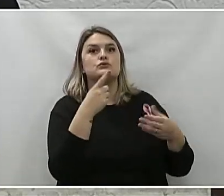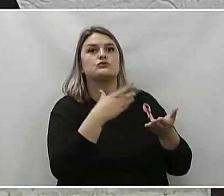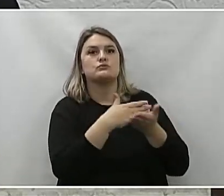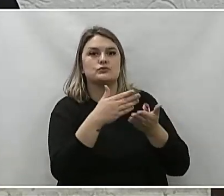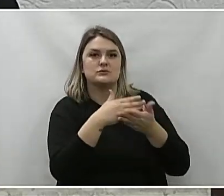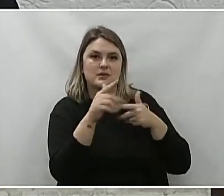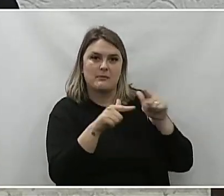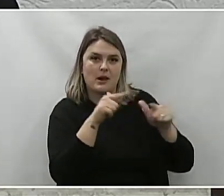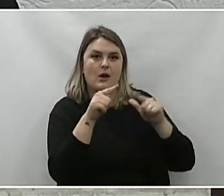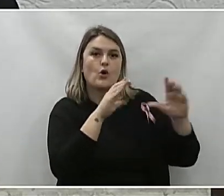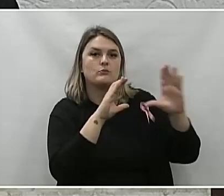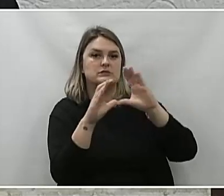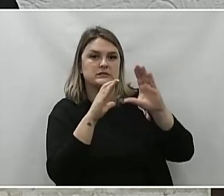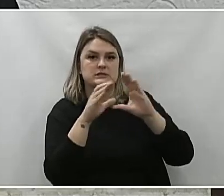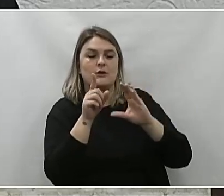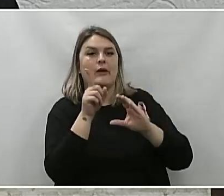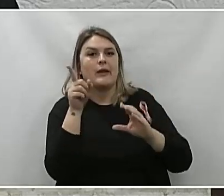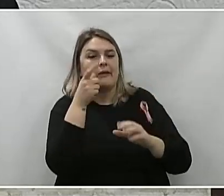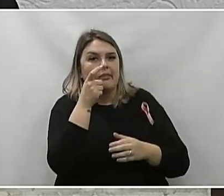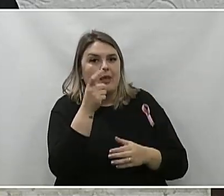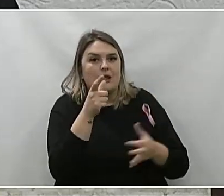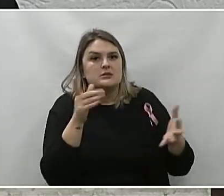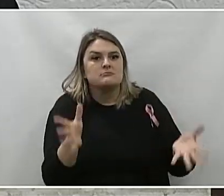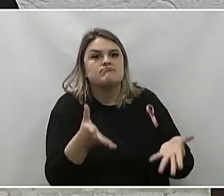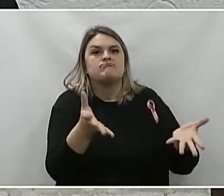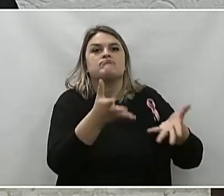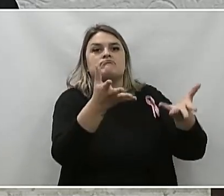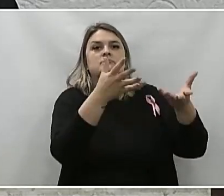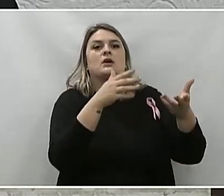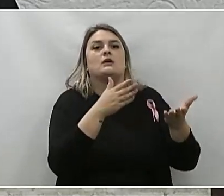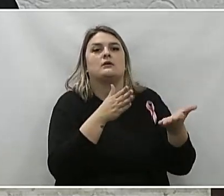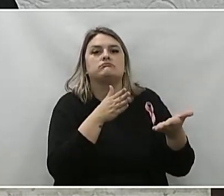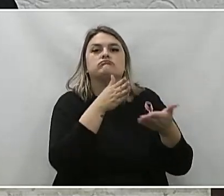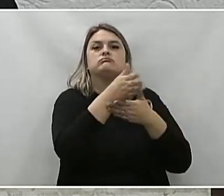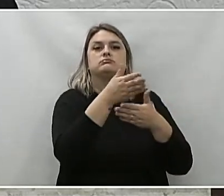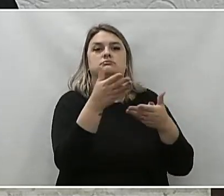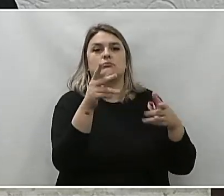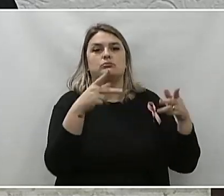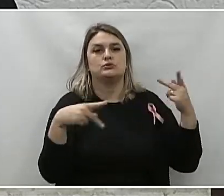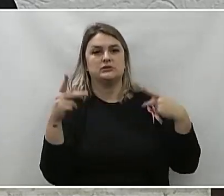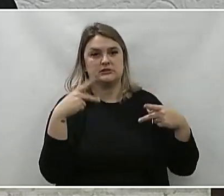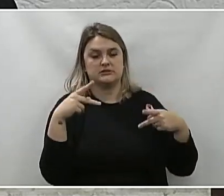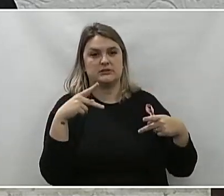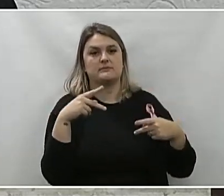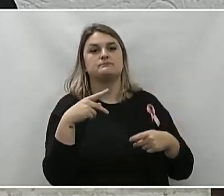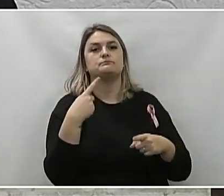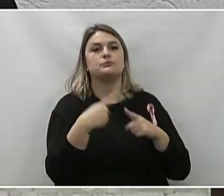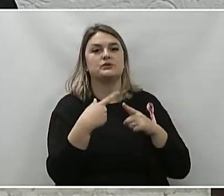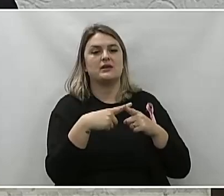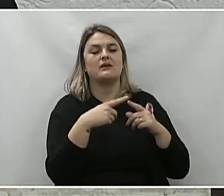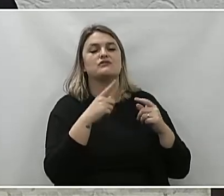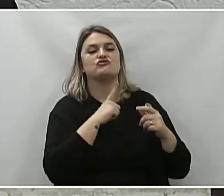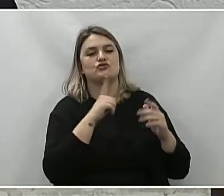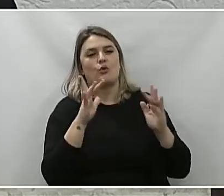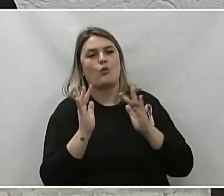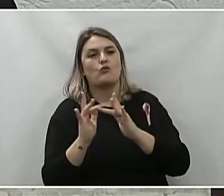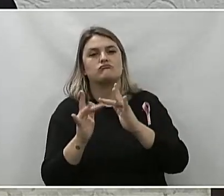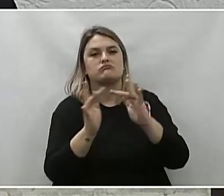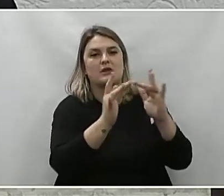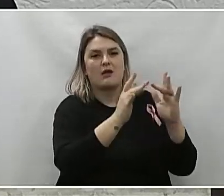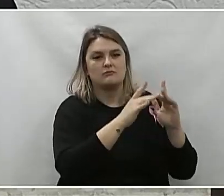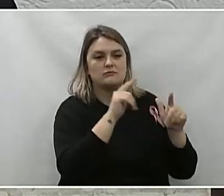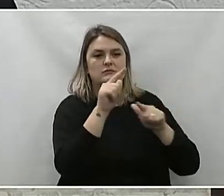o que serviu como um impulso para sua entrada na política já que teve contato direto com